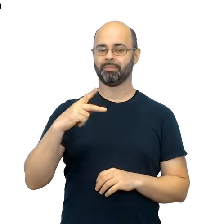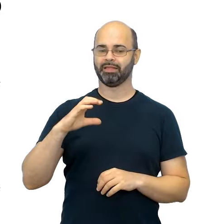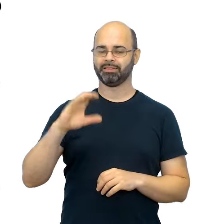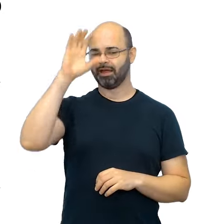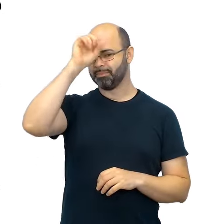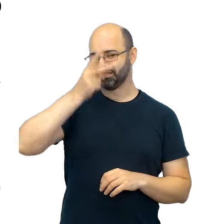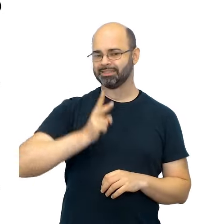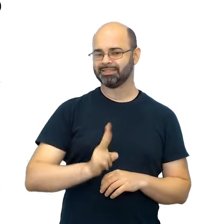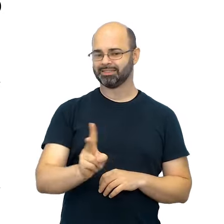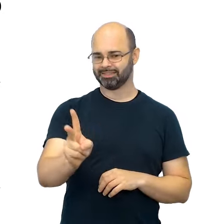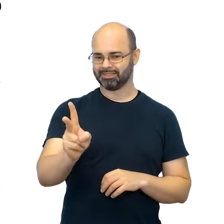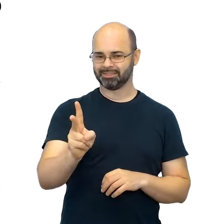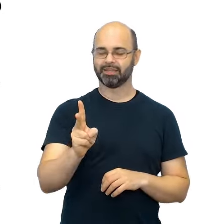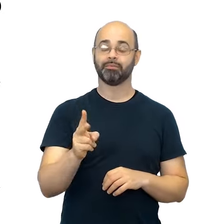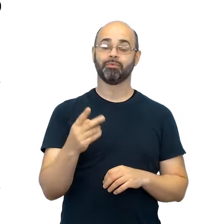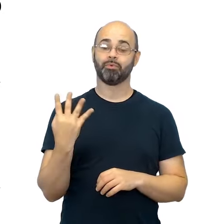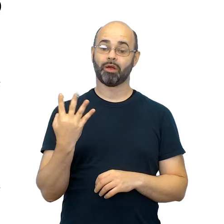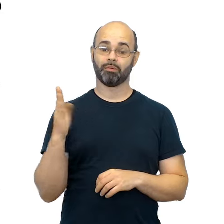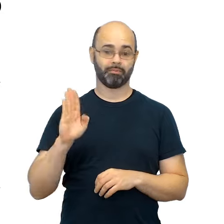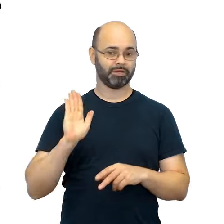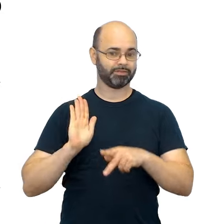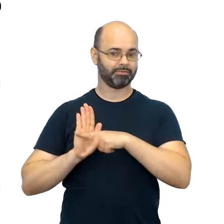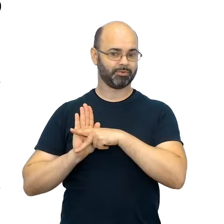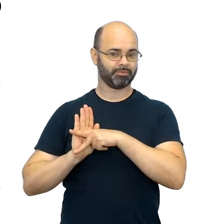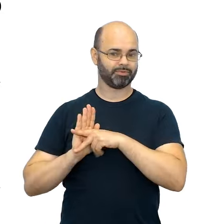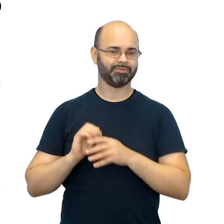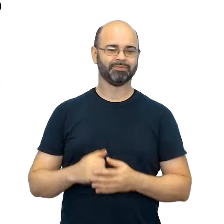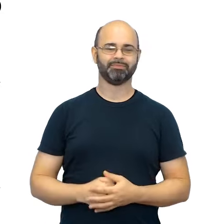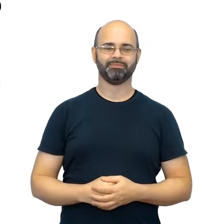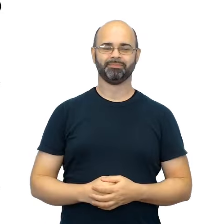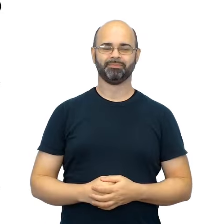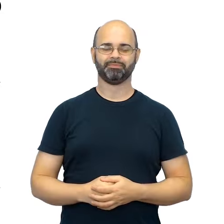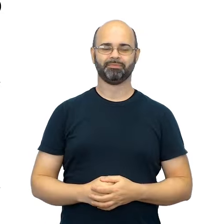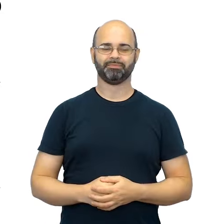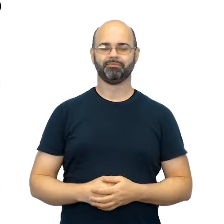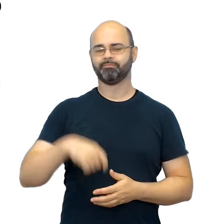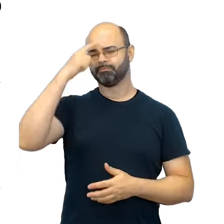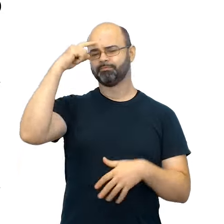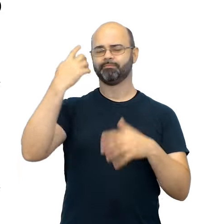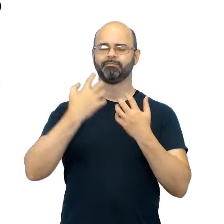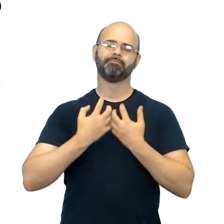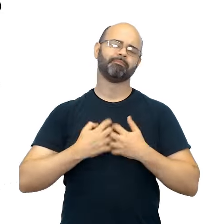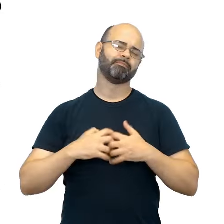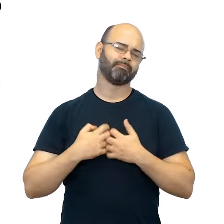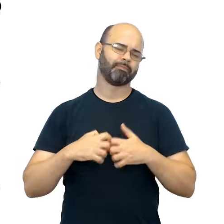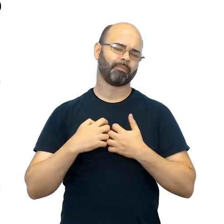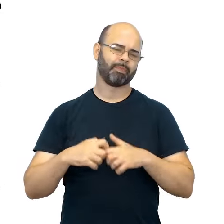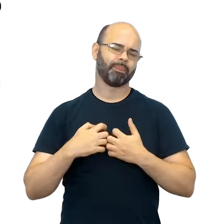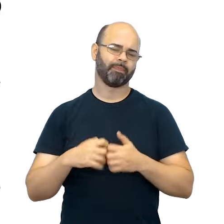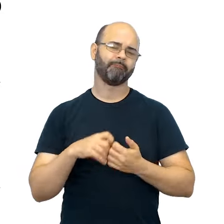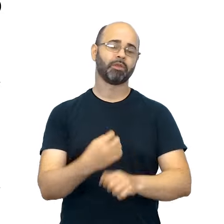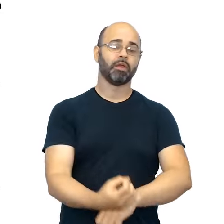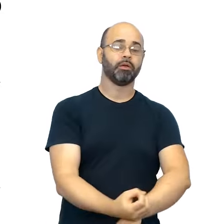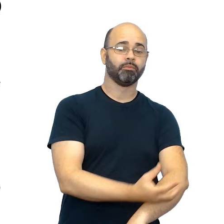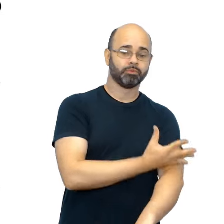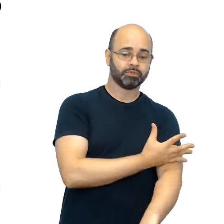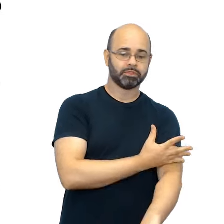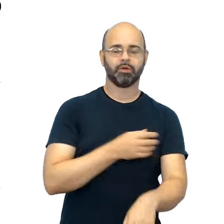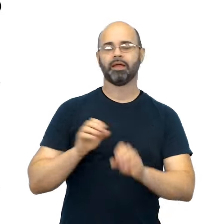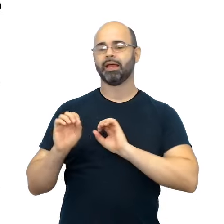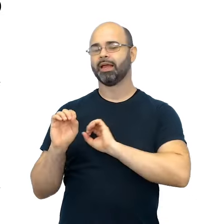Sempre referente ao 4º bimestre. Refletir sobre a relação entre a emoção e o processo